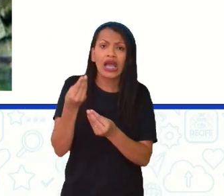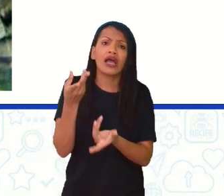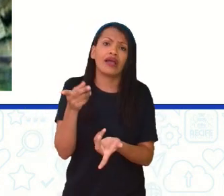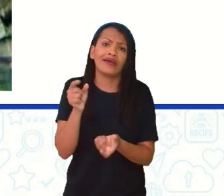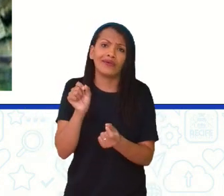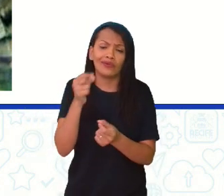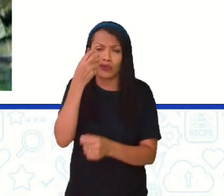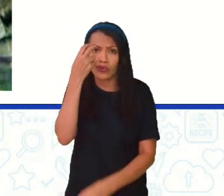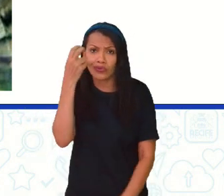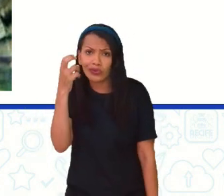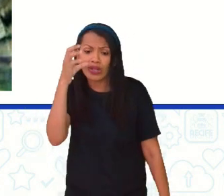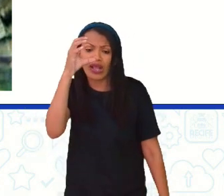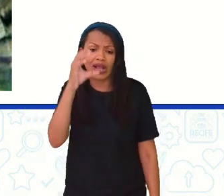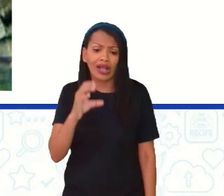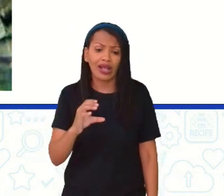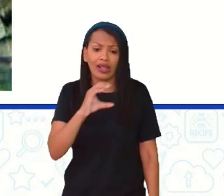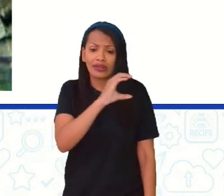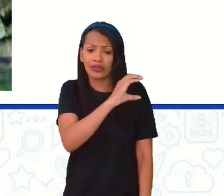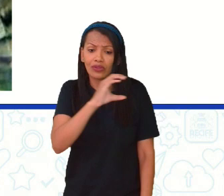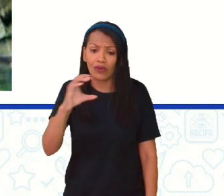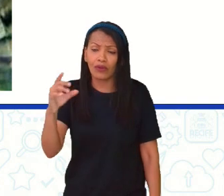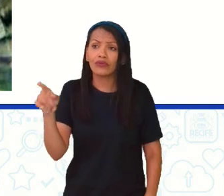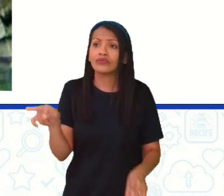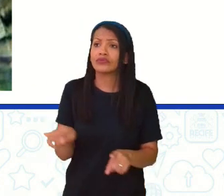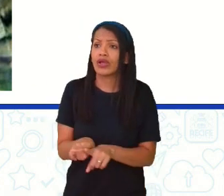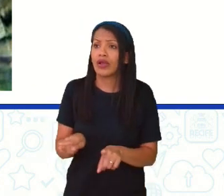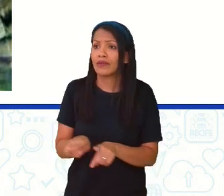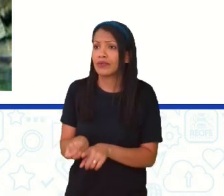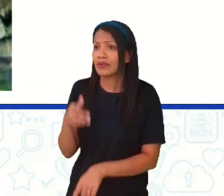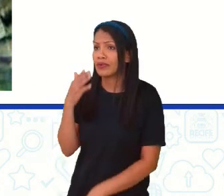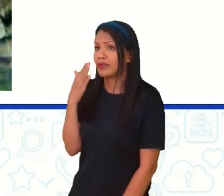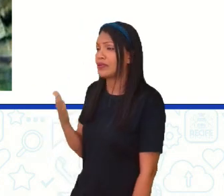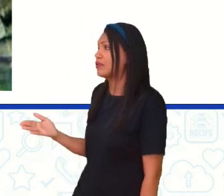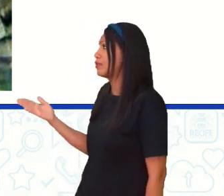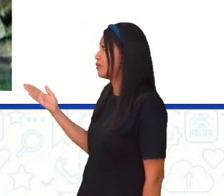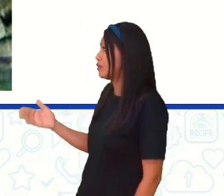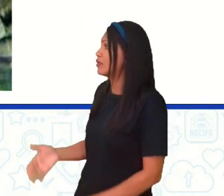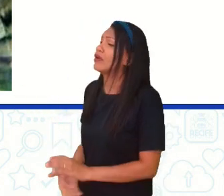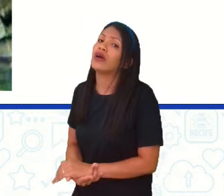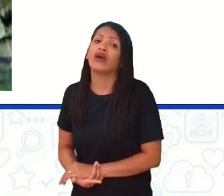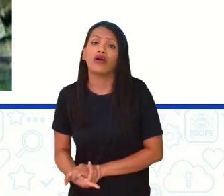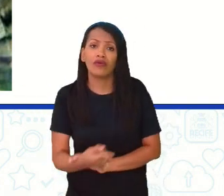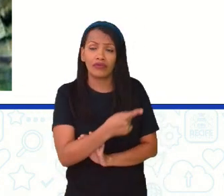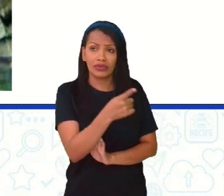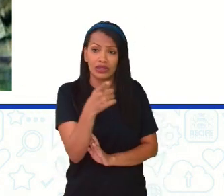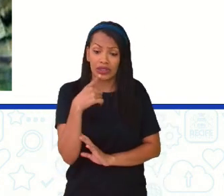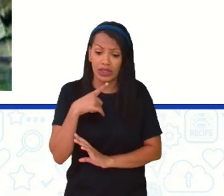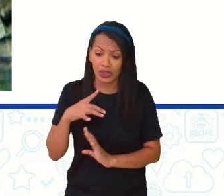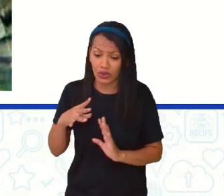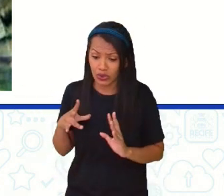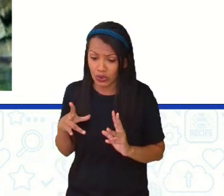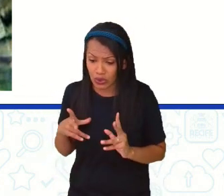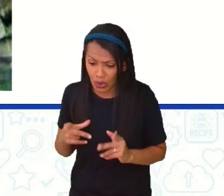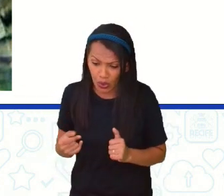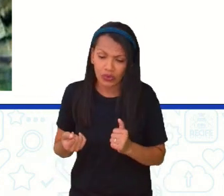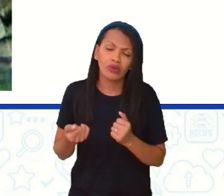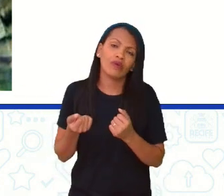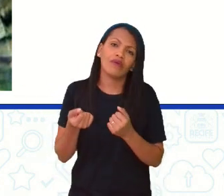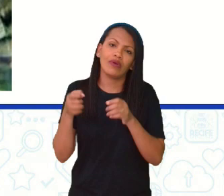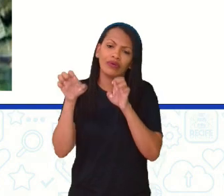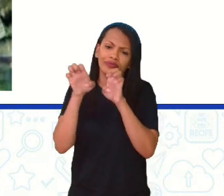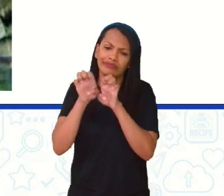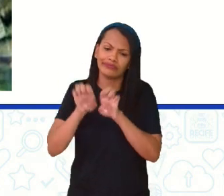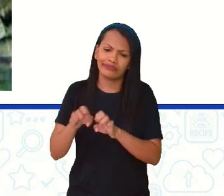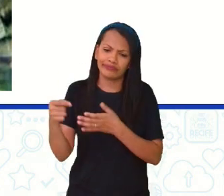portuguesa, né? Depois a introdução do altar, da missa, né? Então você tem aí toda uma estrutura que vai fazer com que